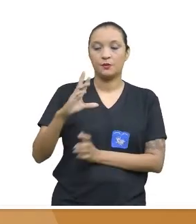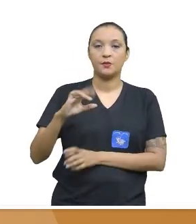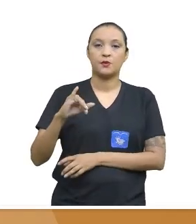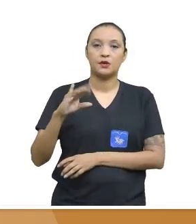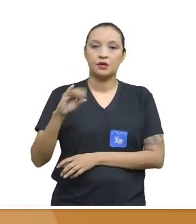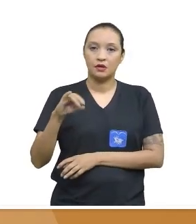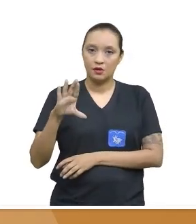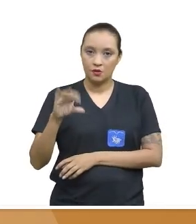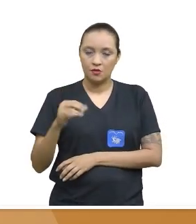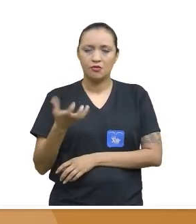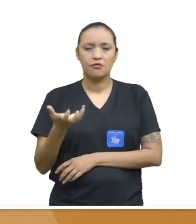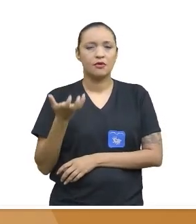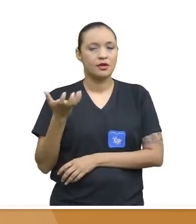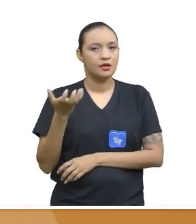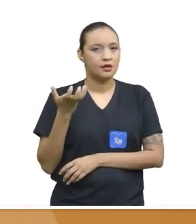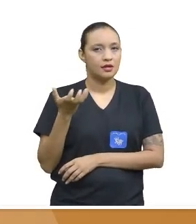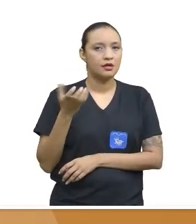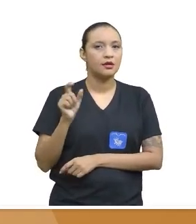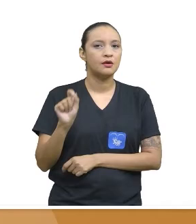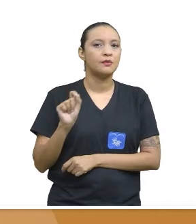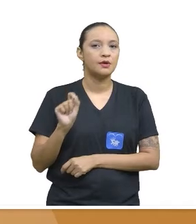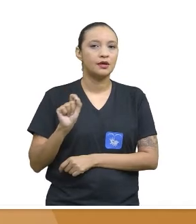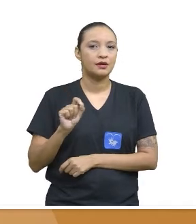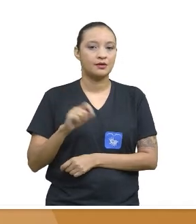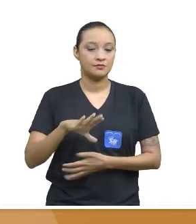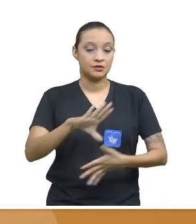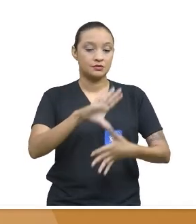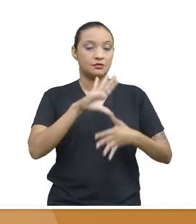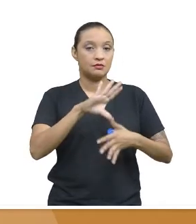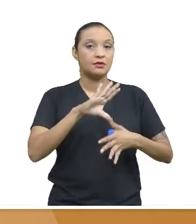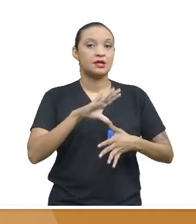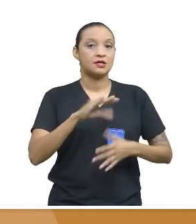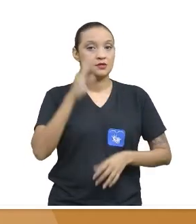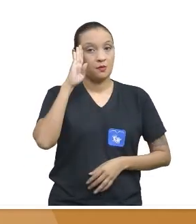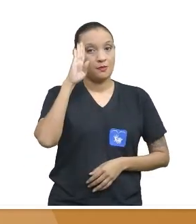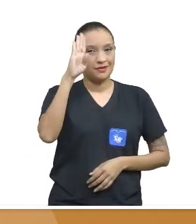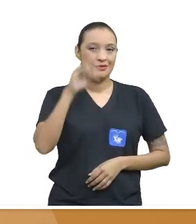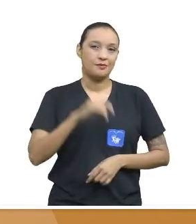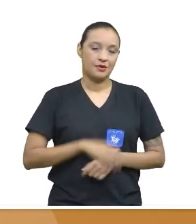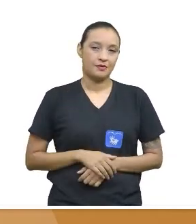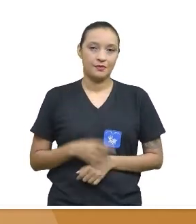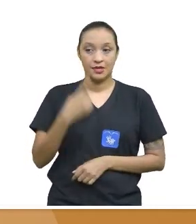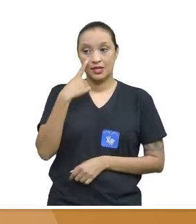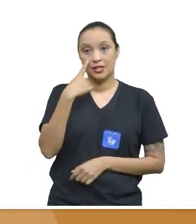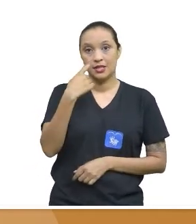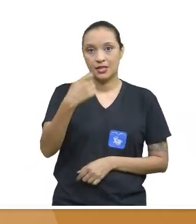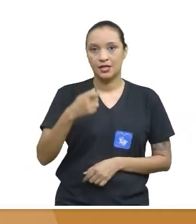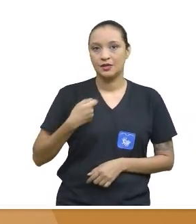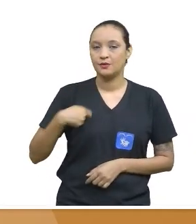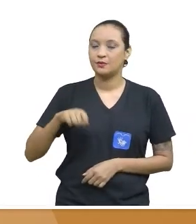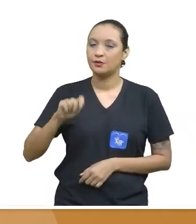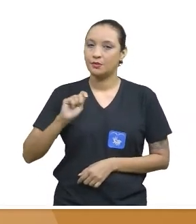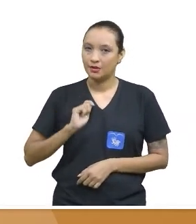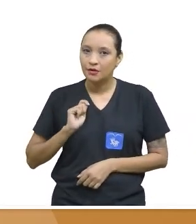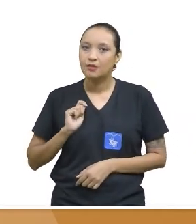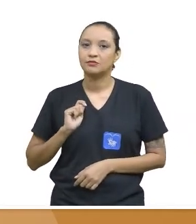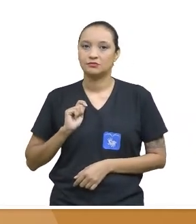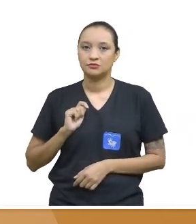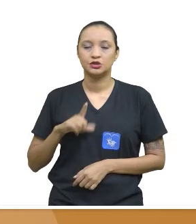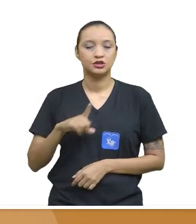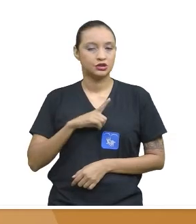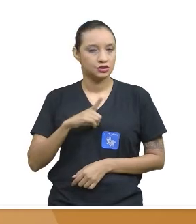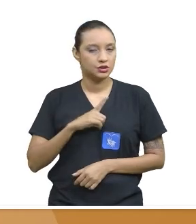tornar a grande elite na América colonial espanhola, interesse dos espanhóis de